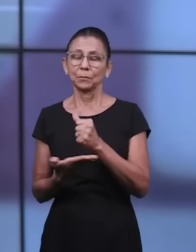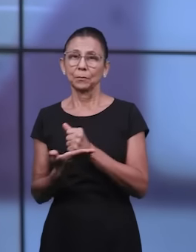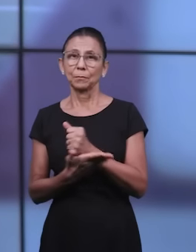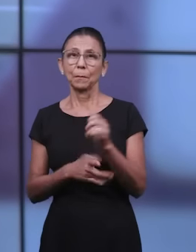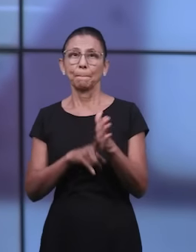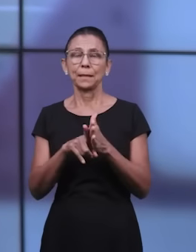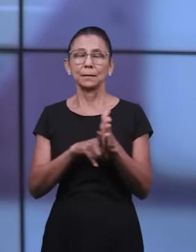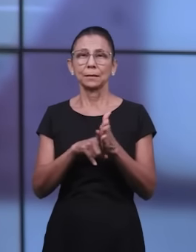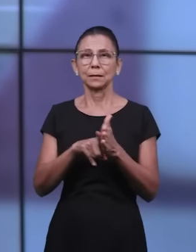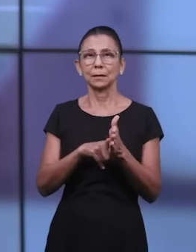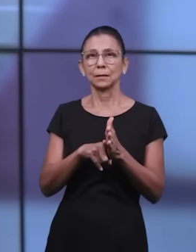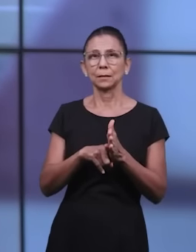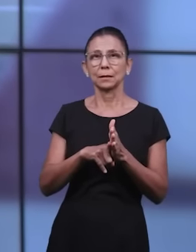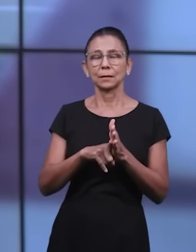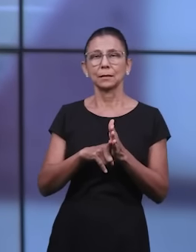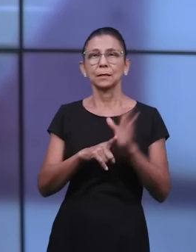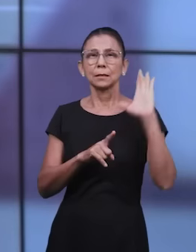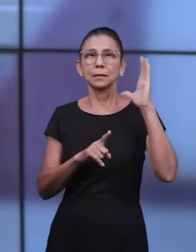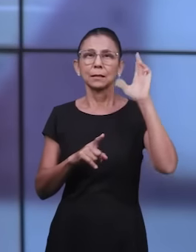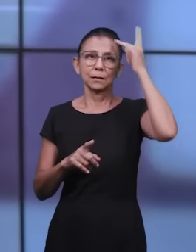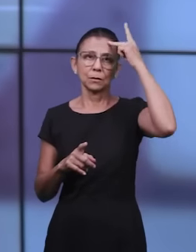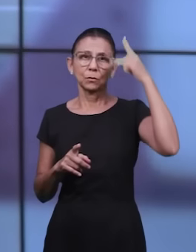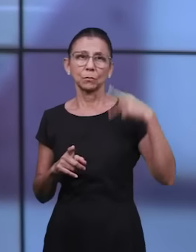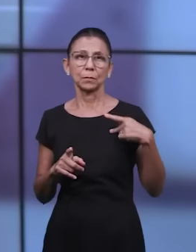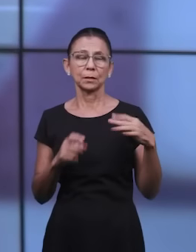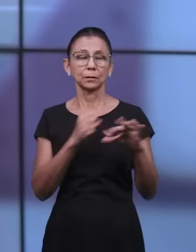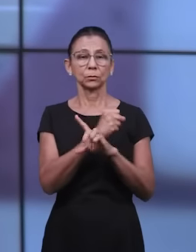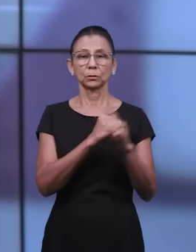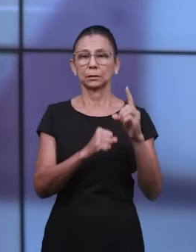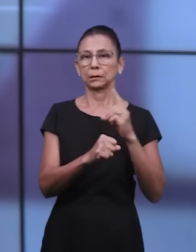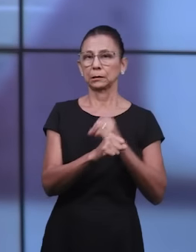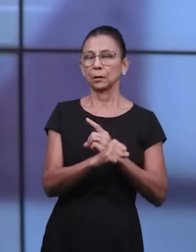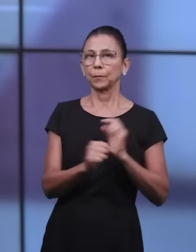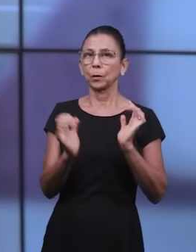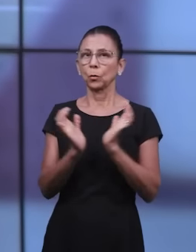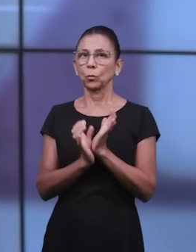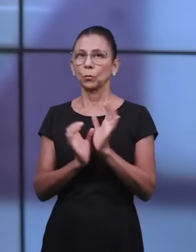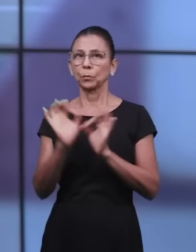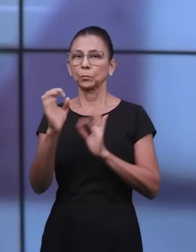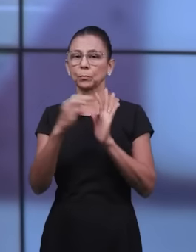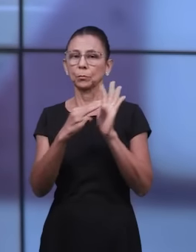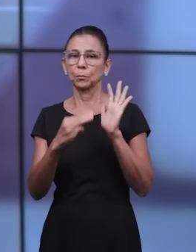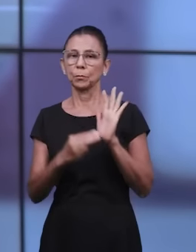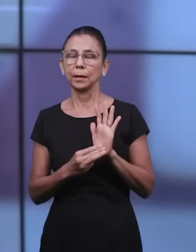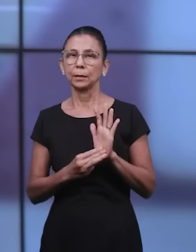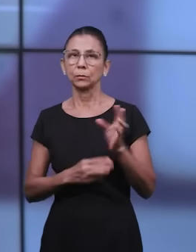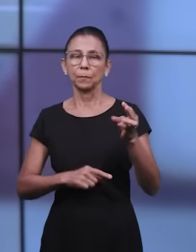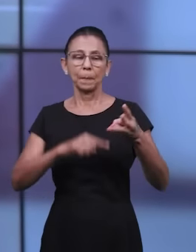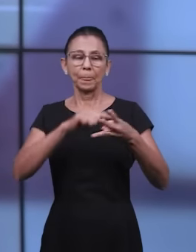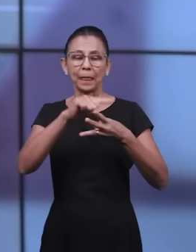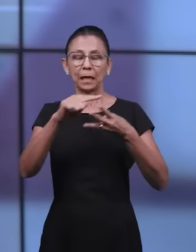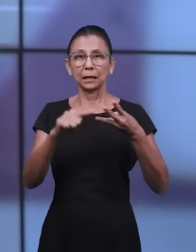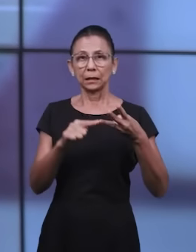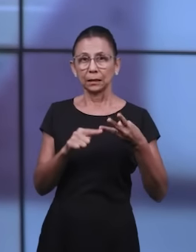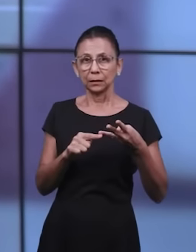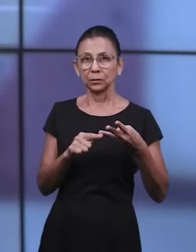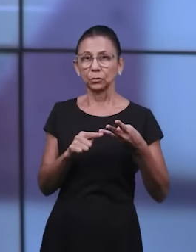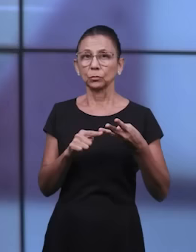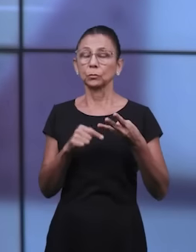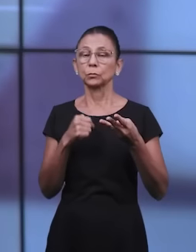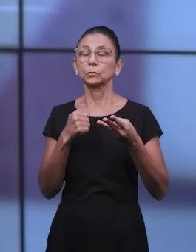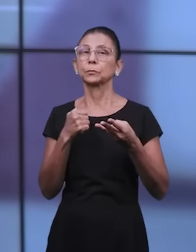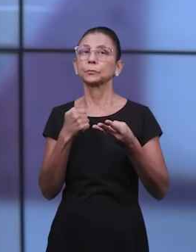das ciências humanas e sociais, o Grupo Organização e Método orienta 3 cuidados com a segurança dos nossos